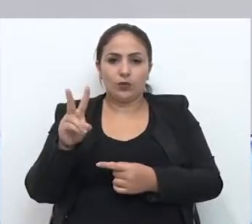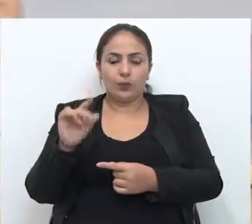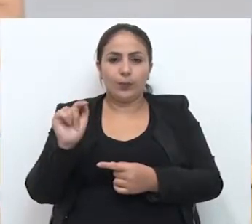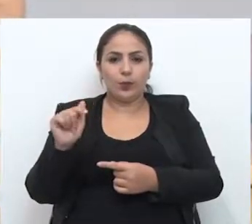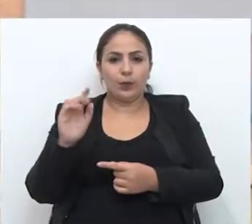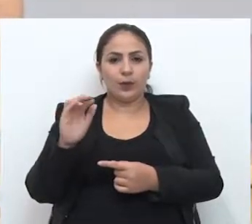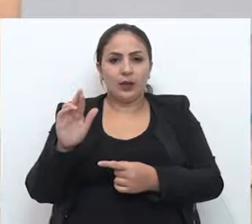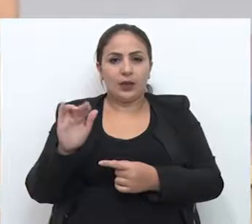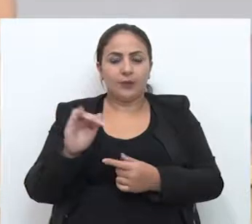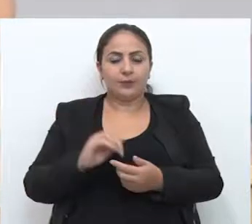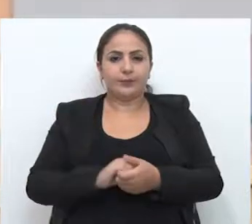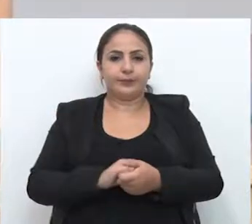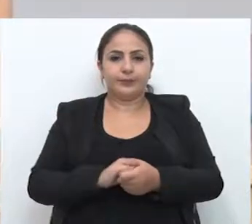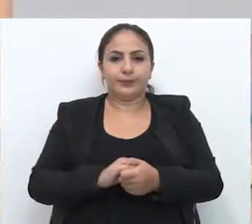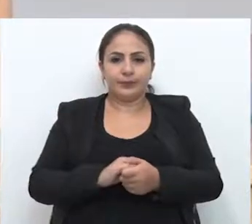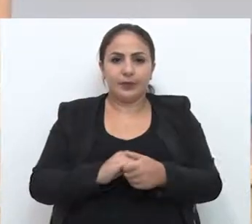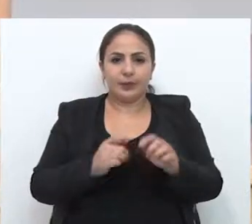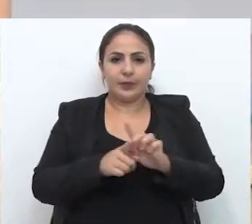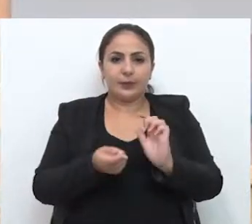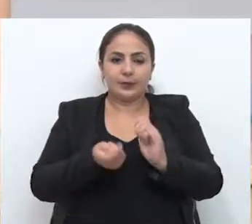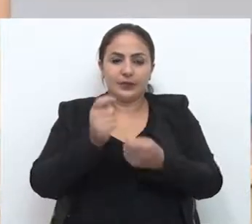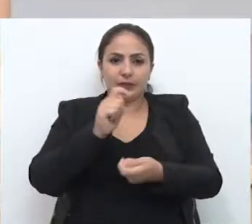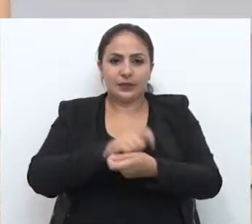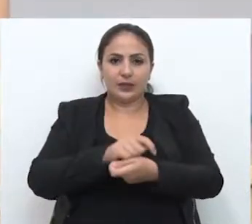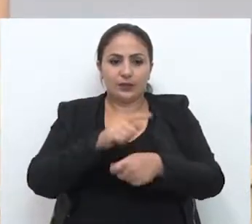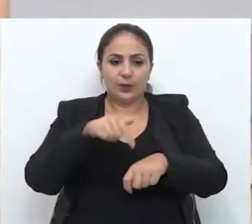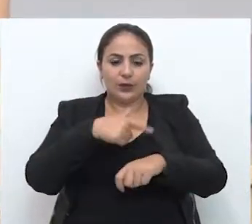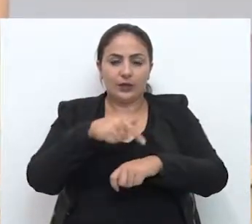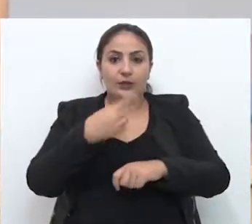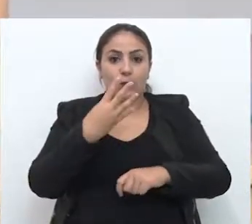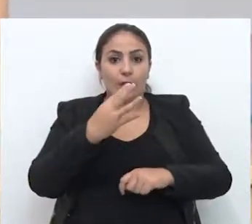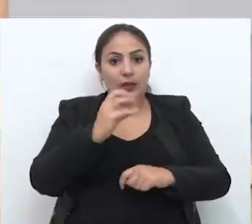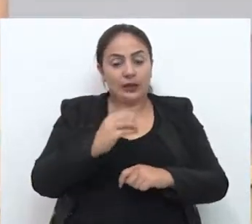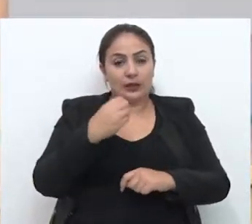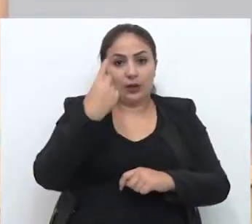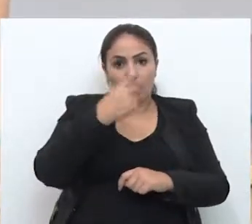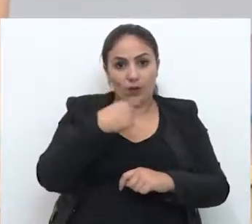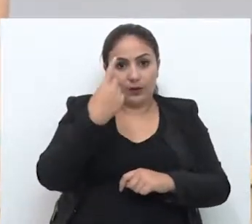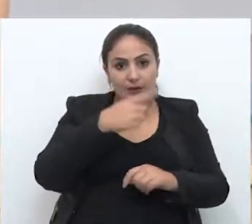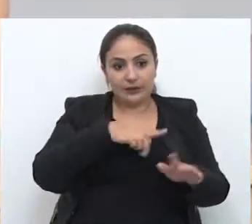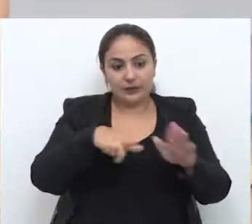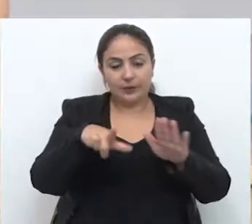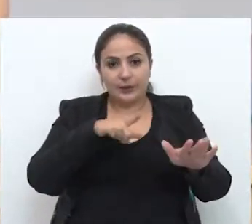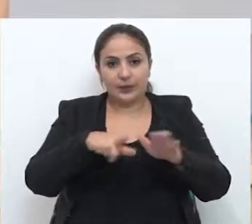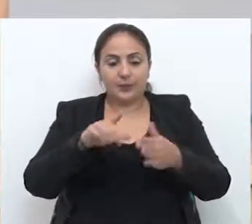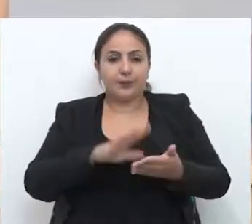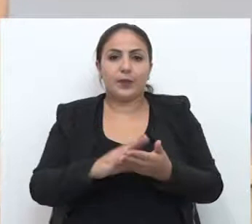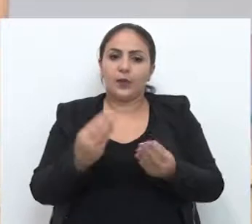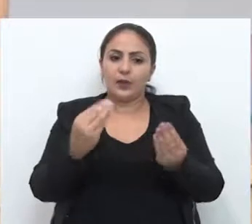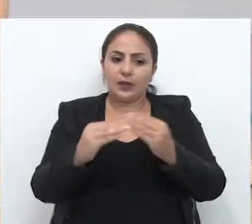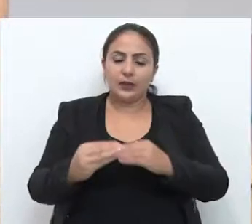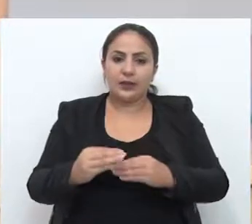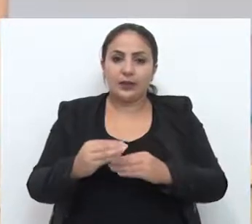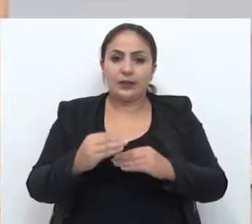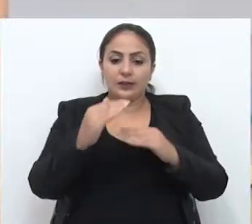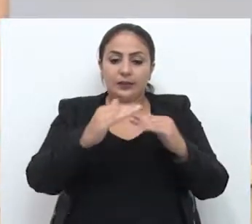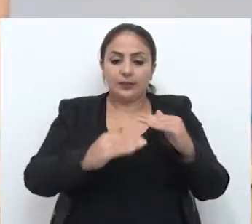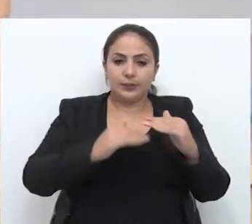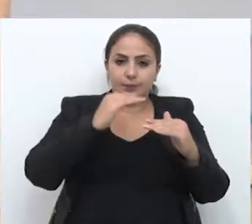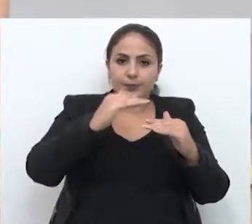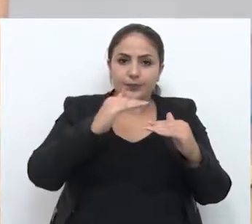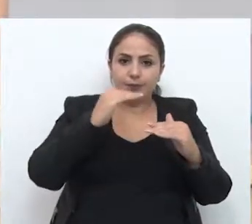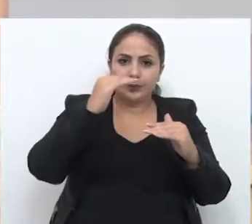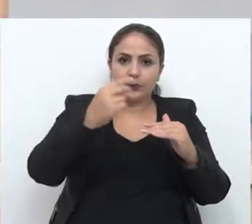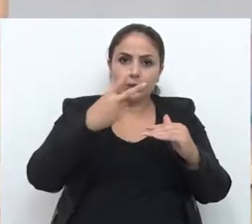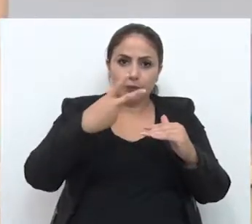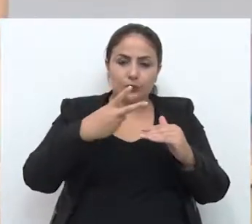www.pmpf.rs.gov.br. Readequação da carga horária para 40 horas semanais, inclusão no cargo de 2 níveis e